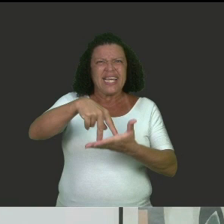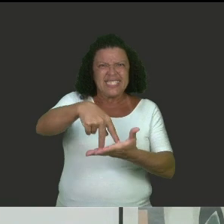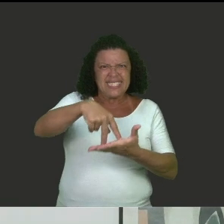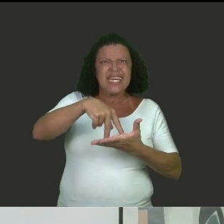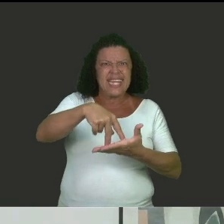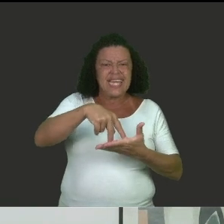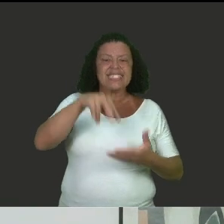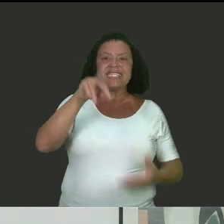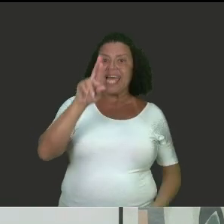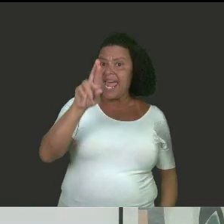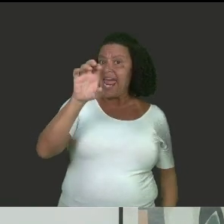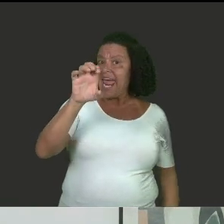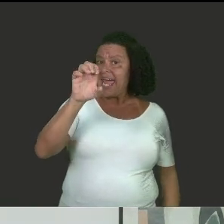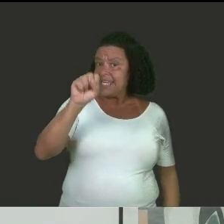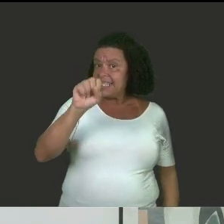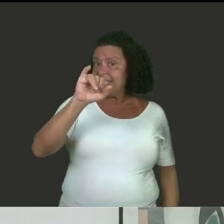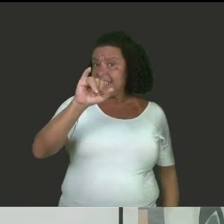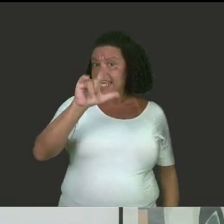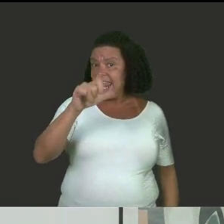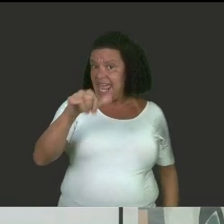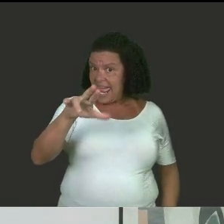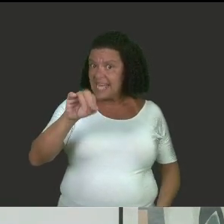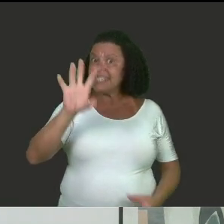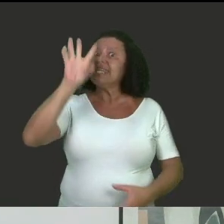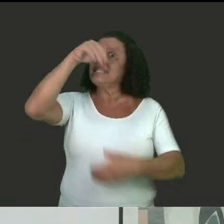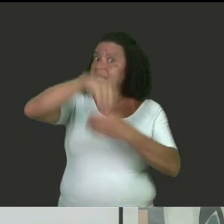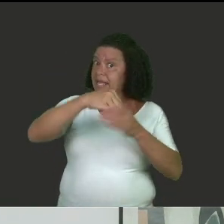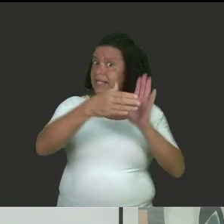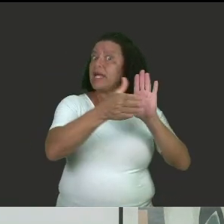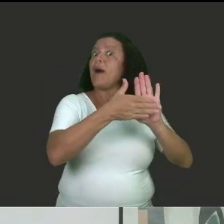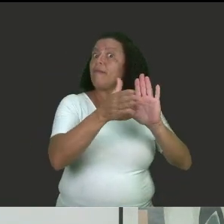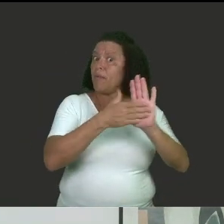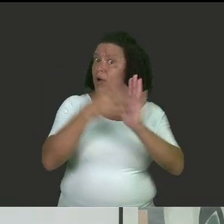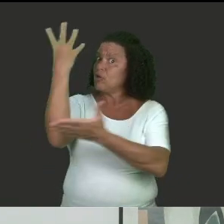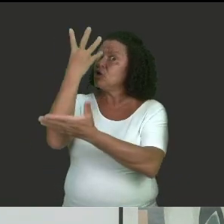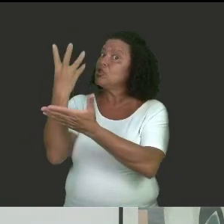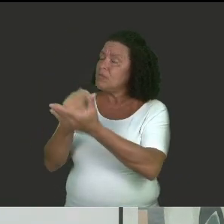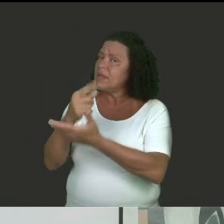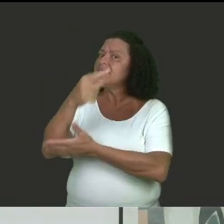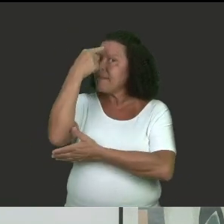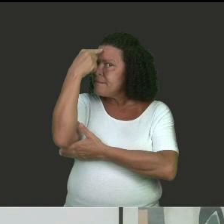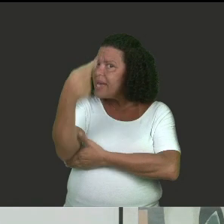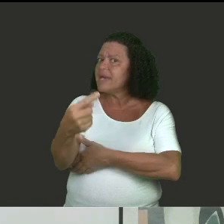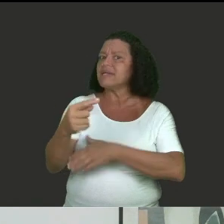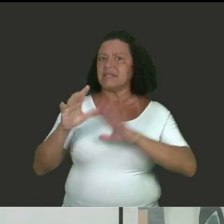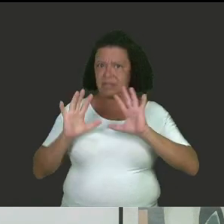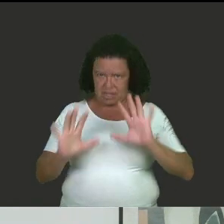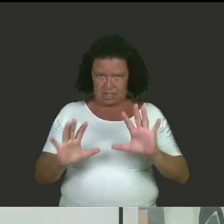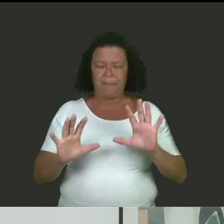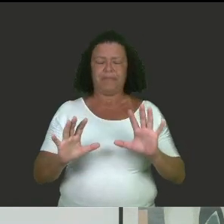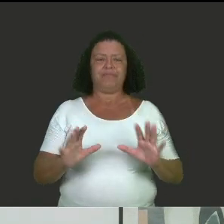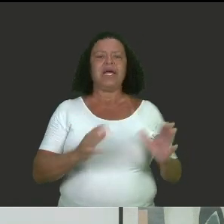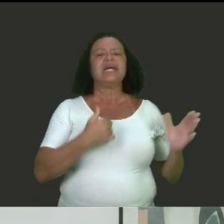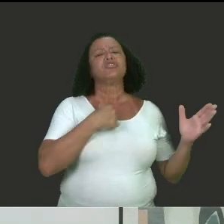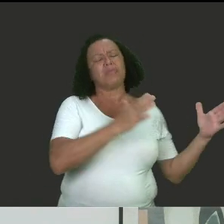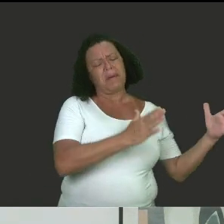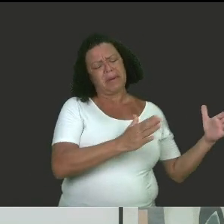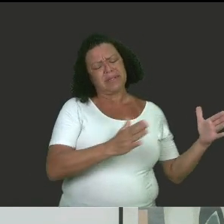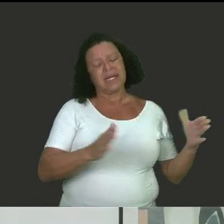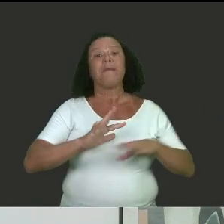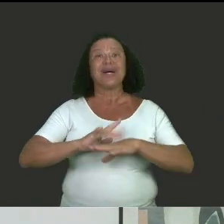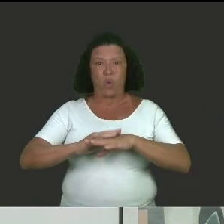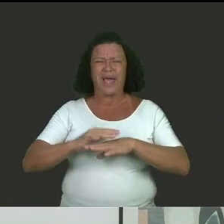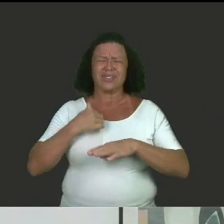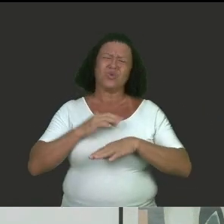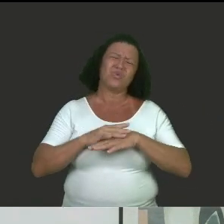caso do Espiritismo, faz com que a gente reflita assim, se eu estou passando por essa doença, por que